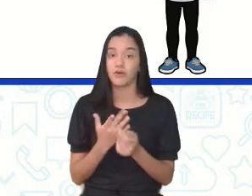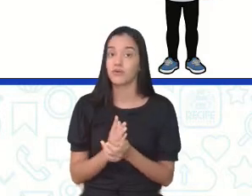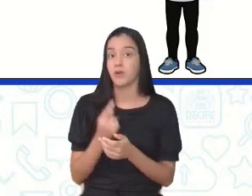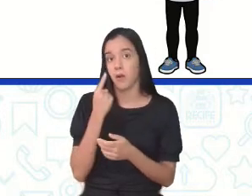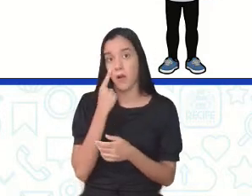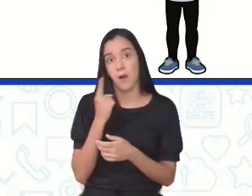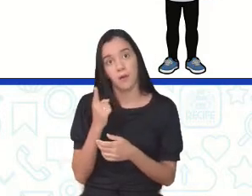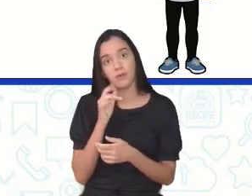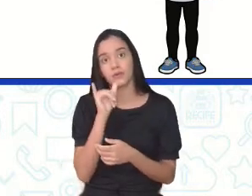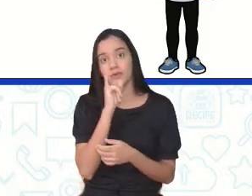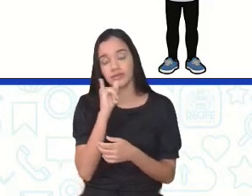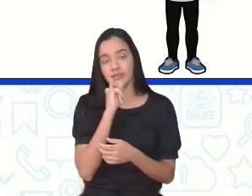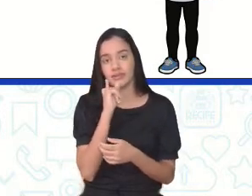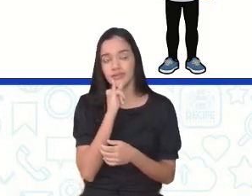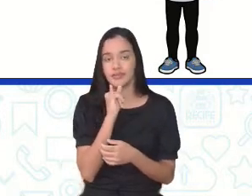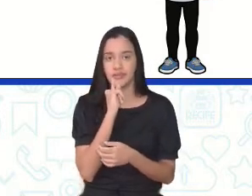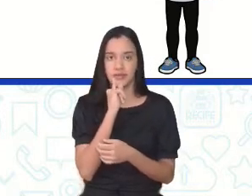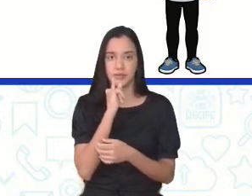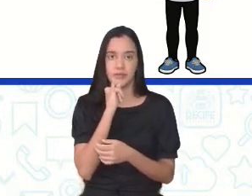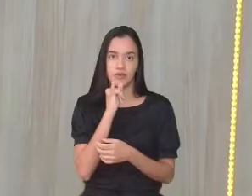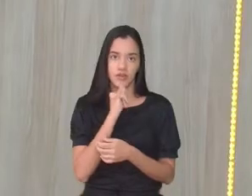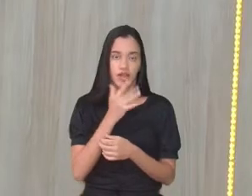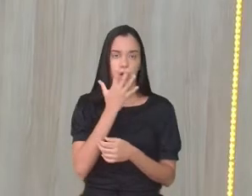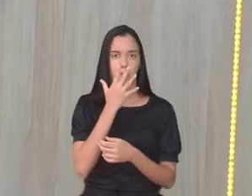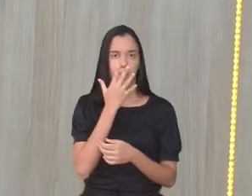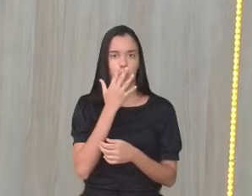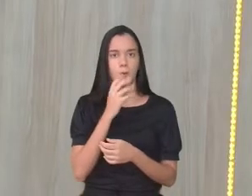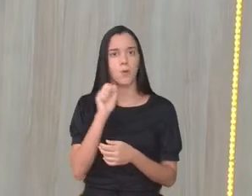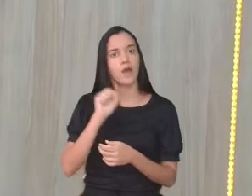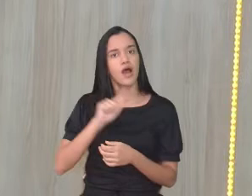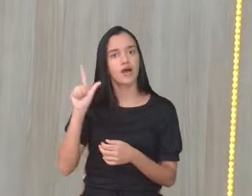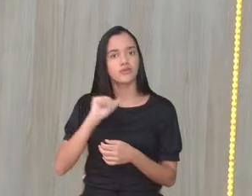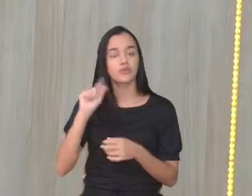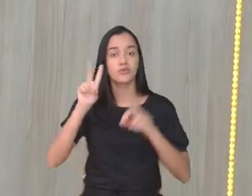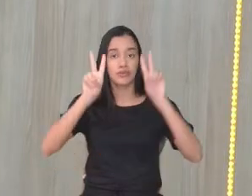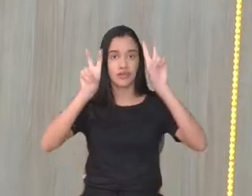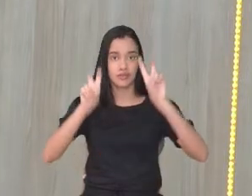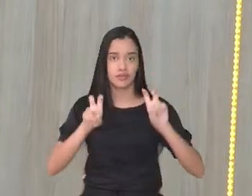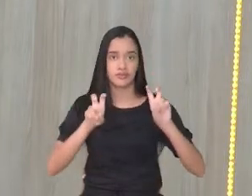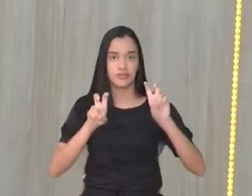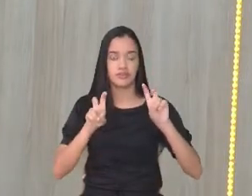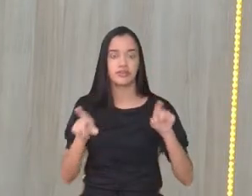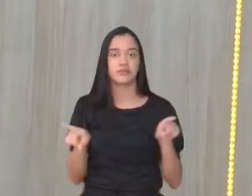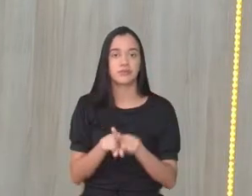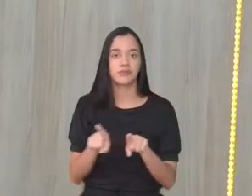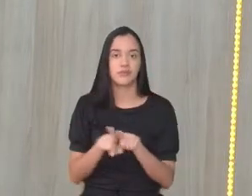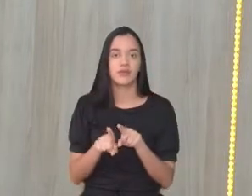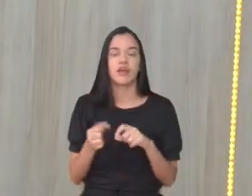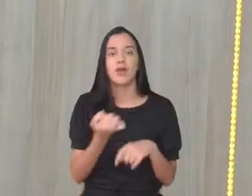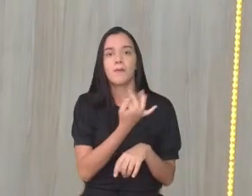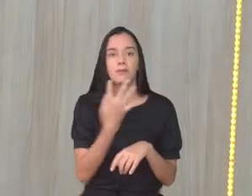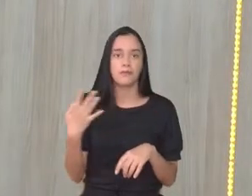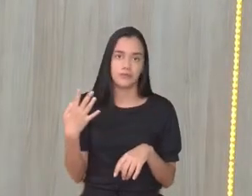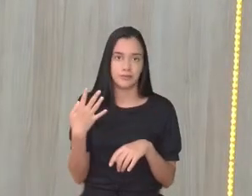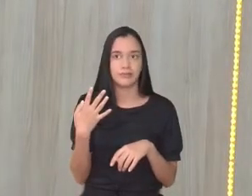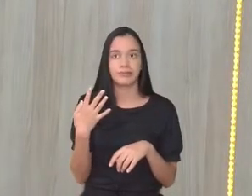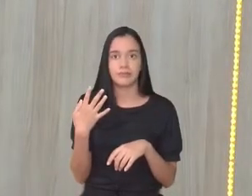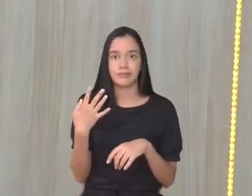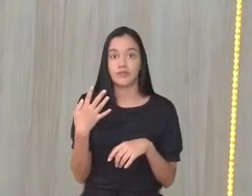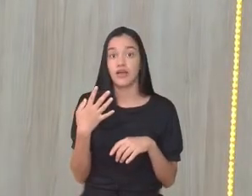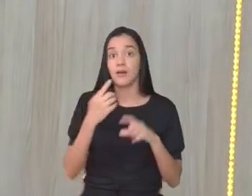dizendo aqui, tá? Que está aí de azul, e note a definição da propriedade, tá? Ó, multiplicação